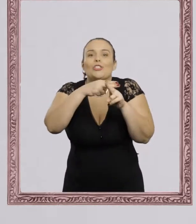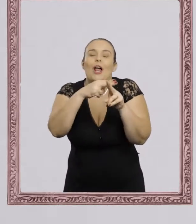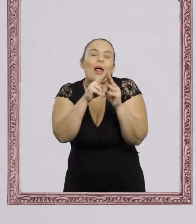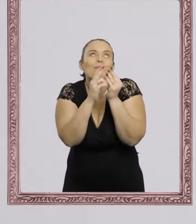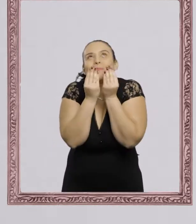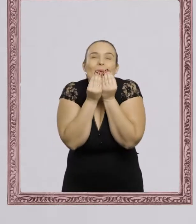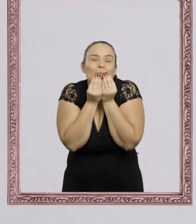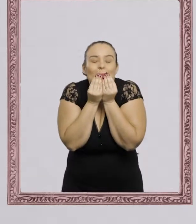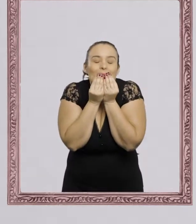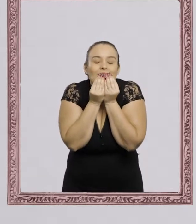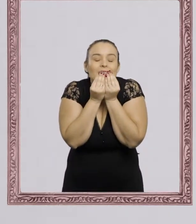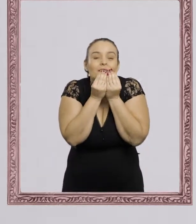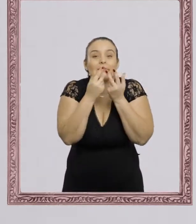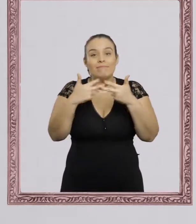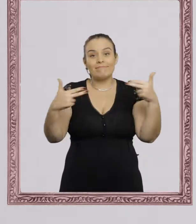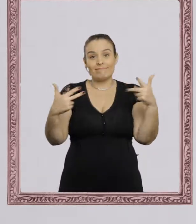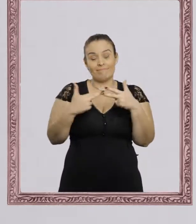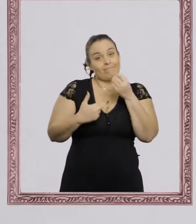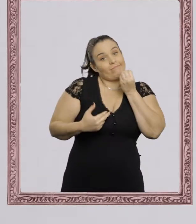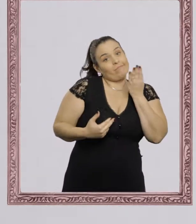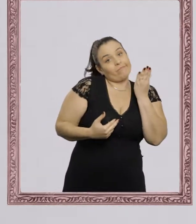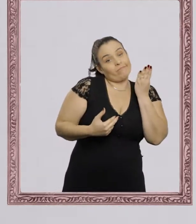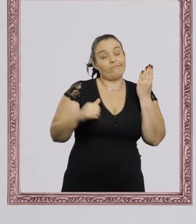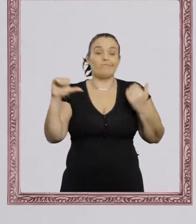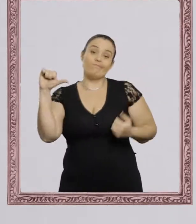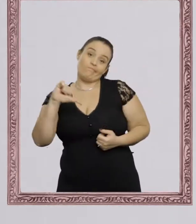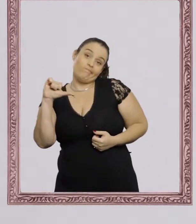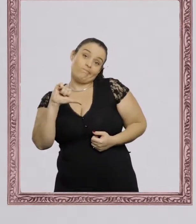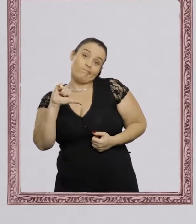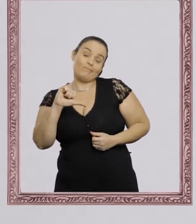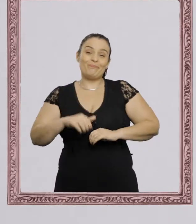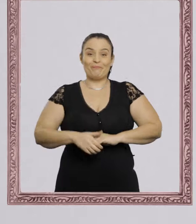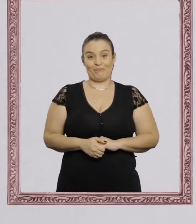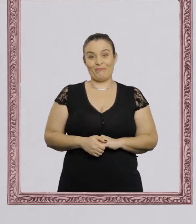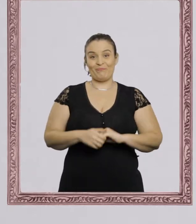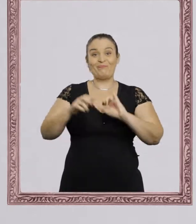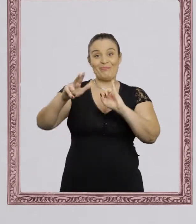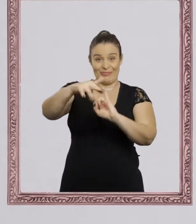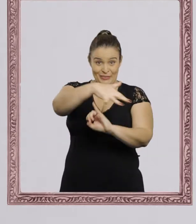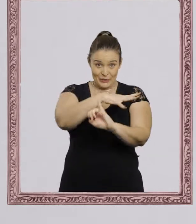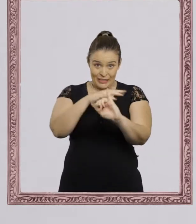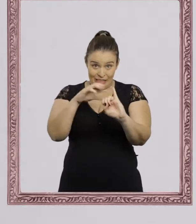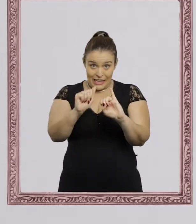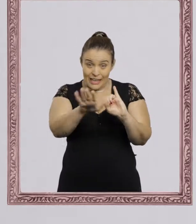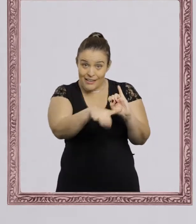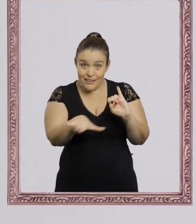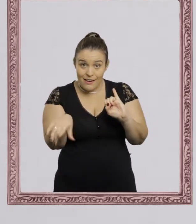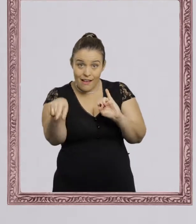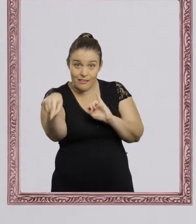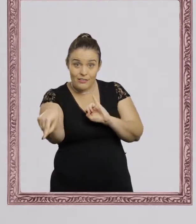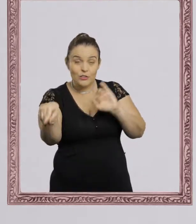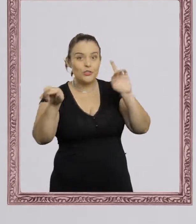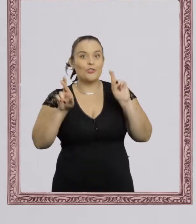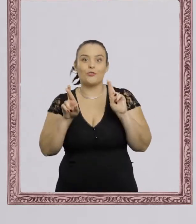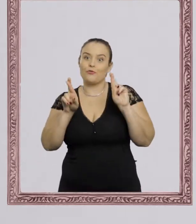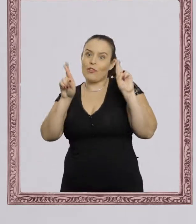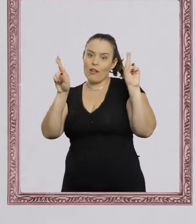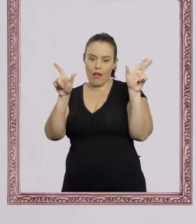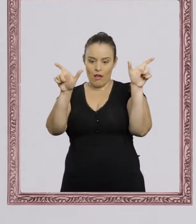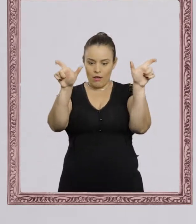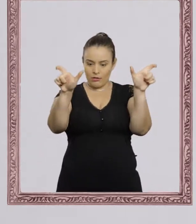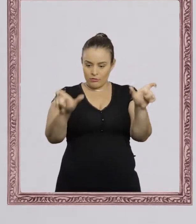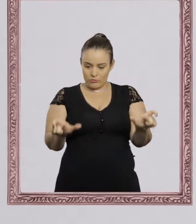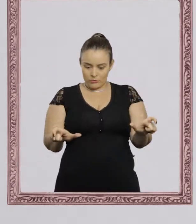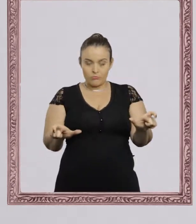chocolate. Tem coisas boas e outras nem tanto assim. A Terra do Nunca de uma criança é diferente da Terra